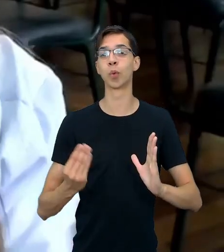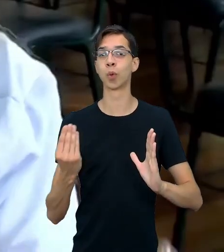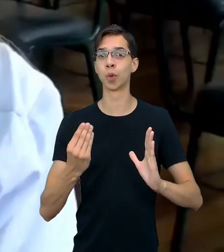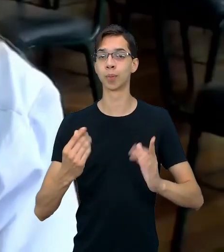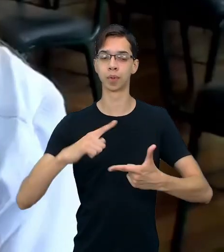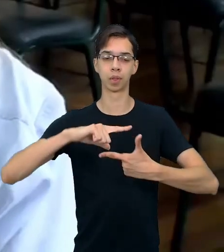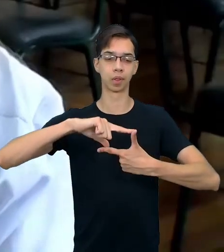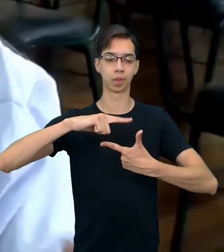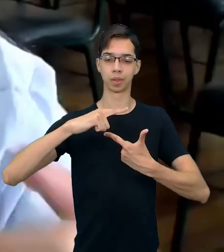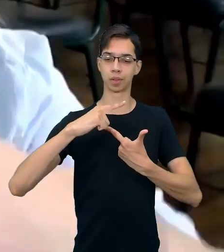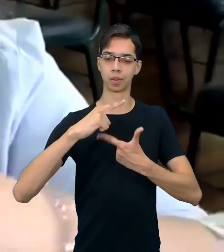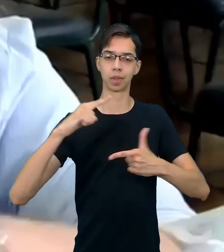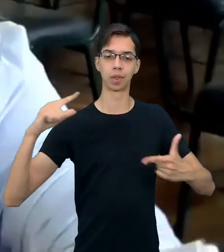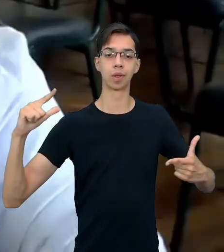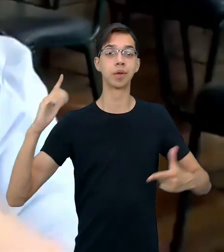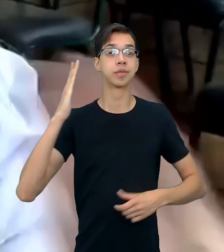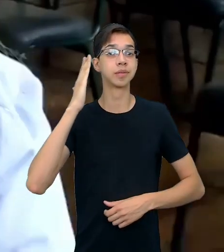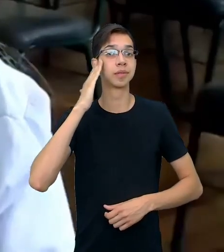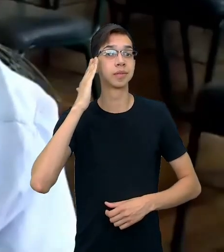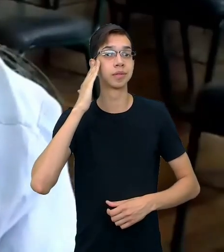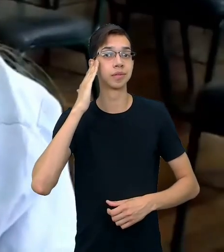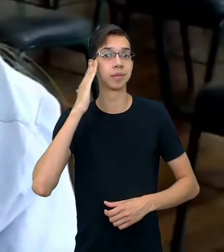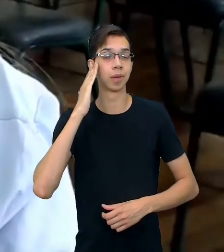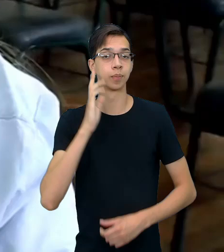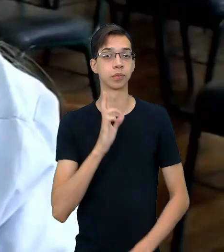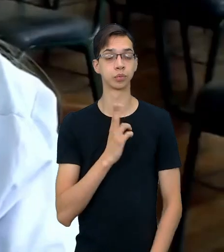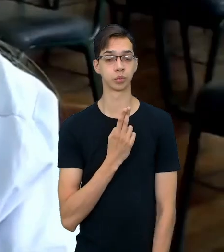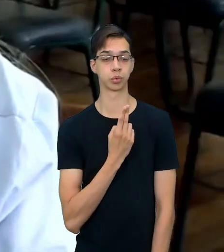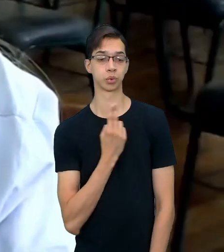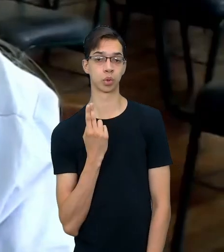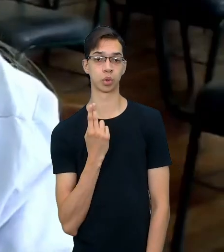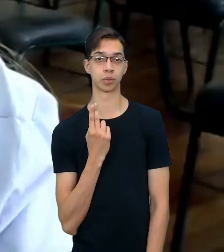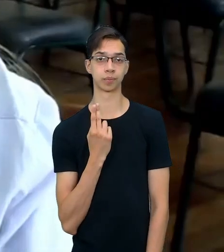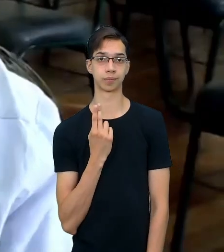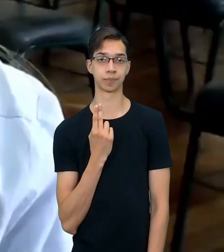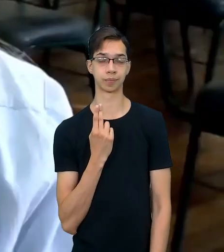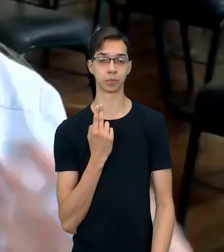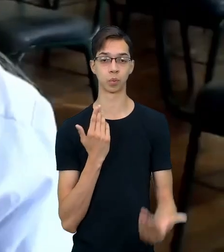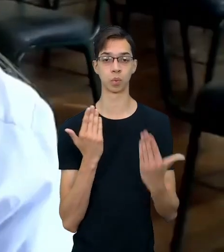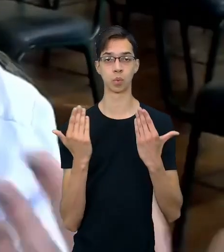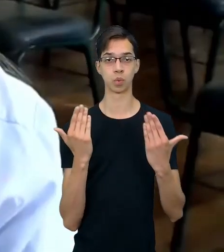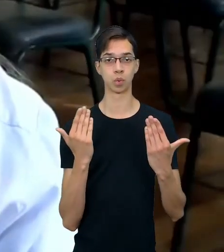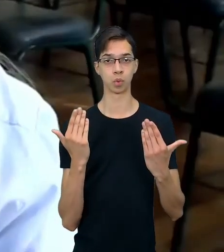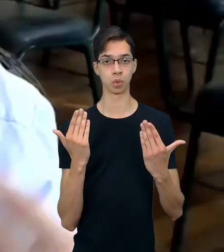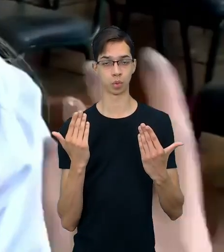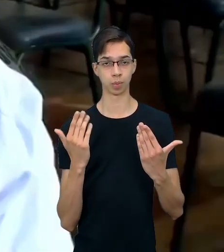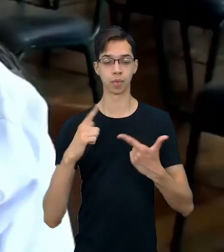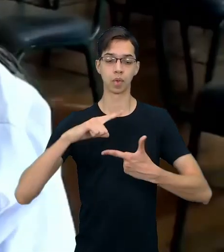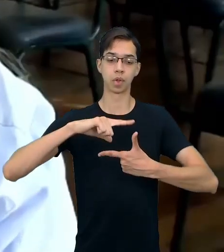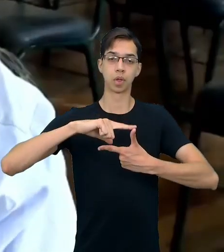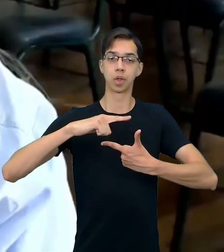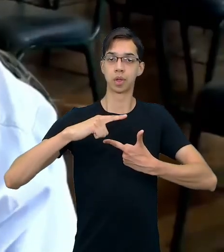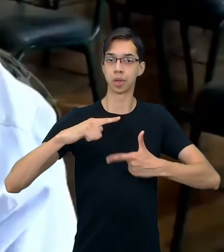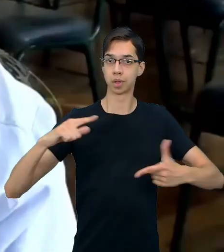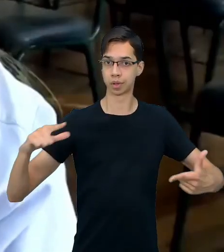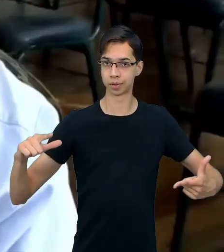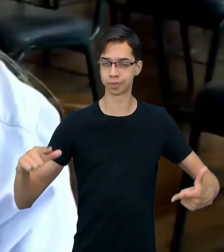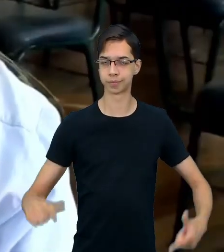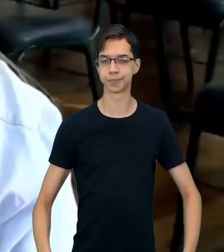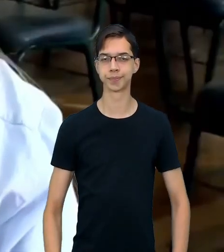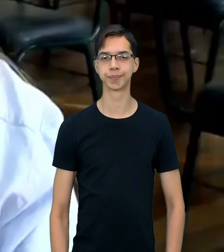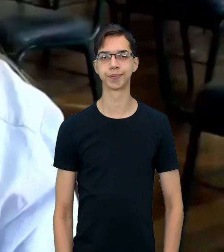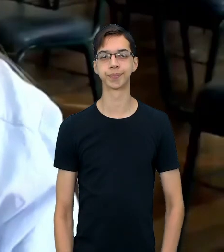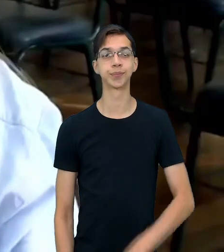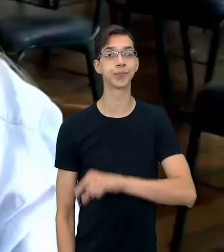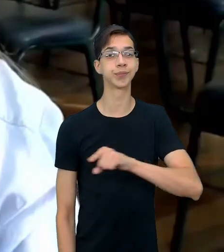tempo, associar o seu nome e a sua figura. O próximo passo que precisa ser pensado,